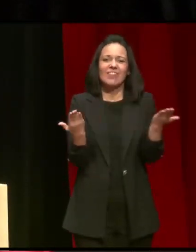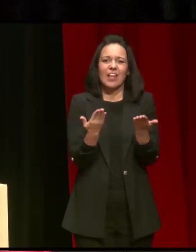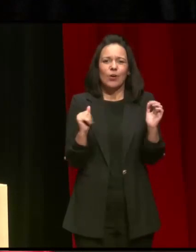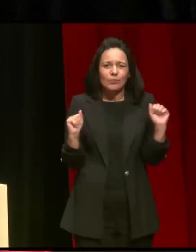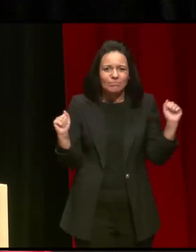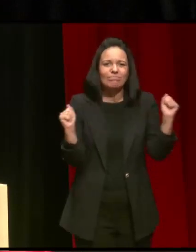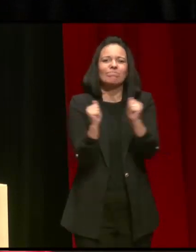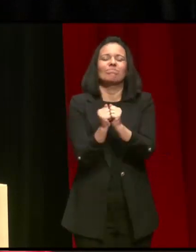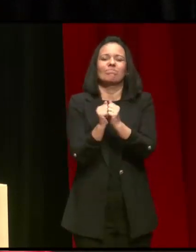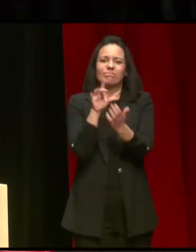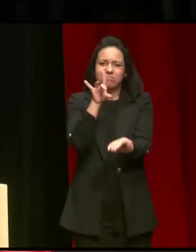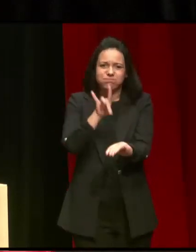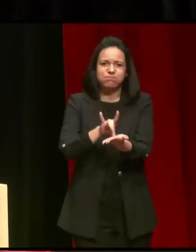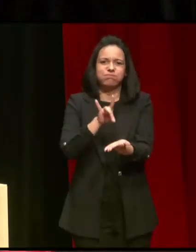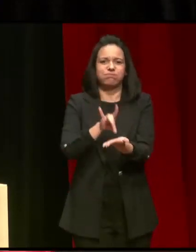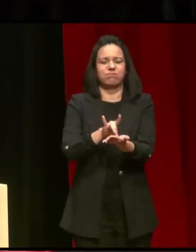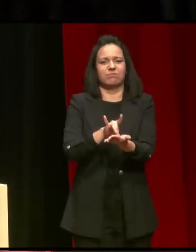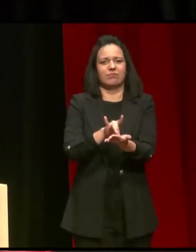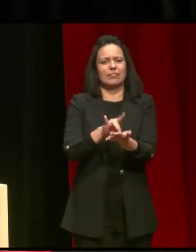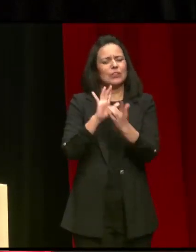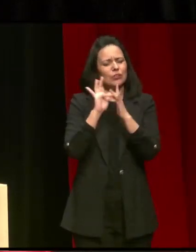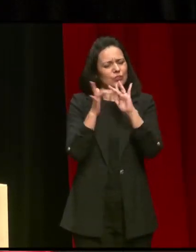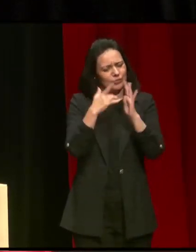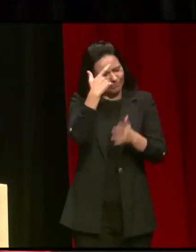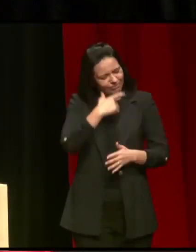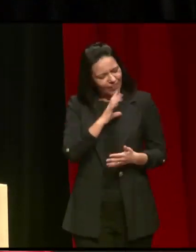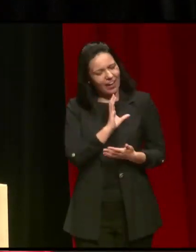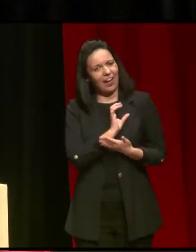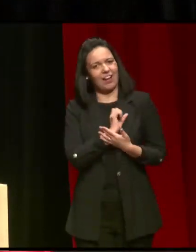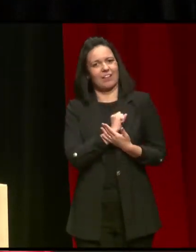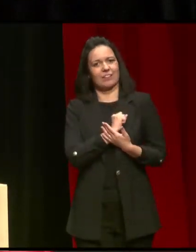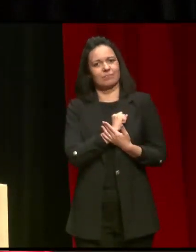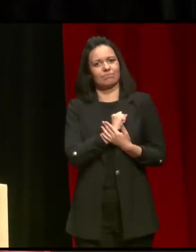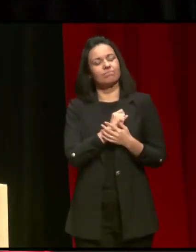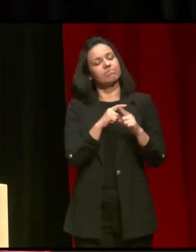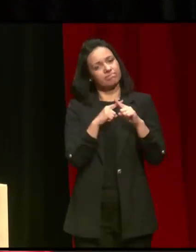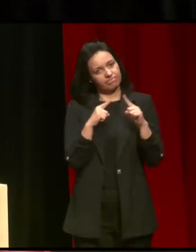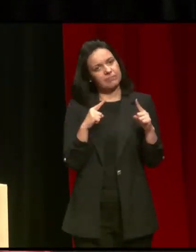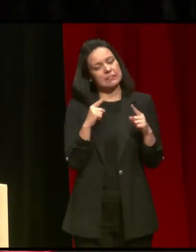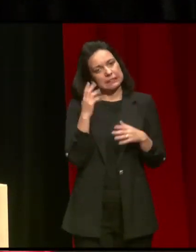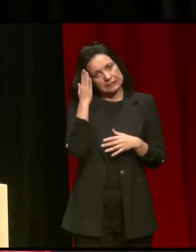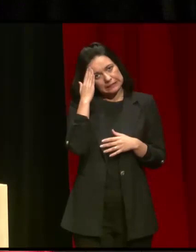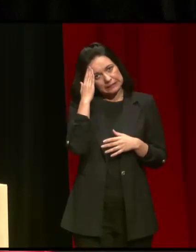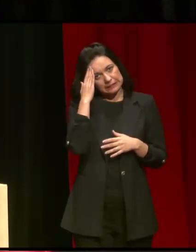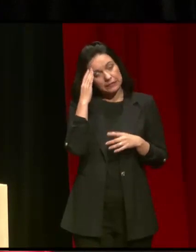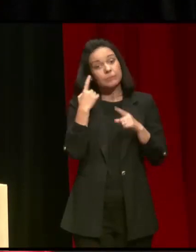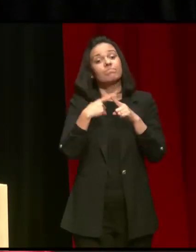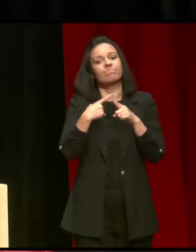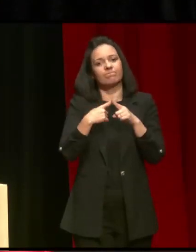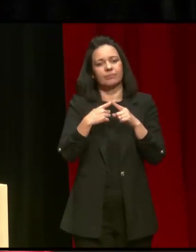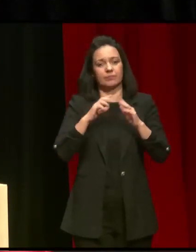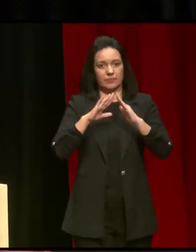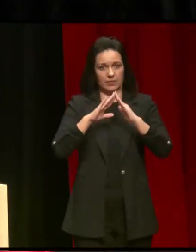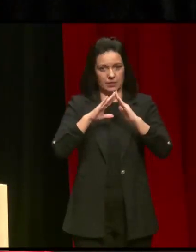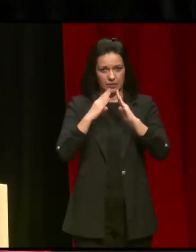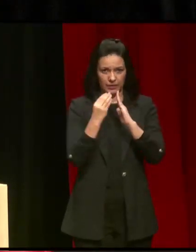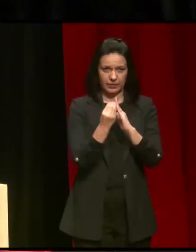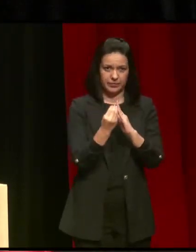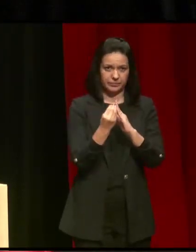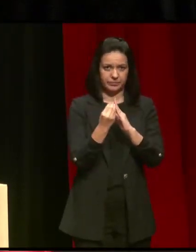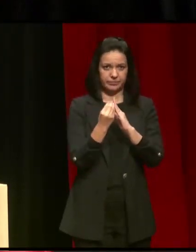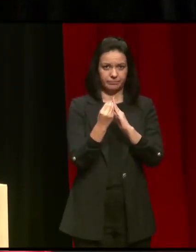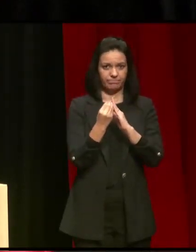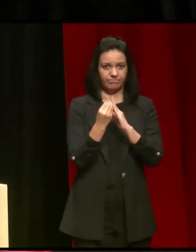verdade. Uhum. Porque Jesus me ama e tal. Só que não é bem assim também. Porque a igreja, se hoje